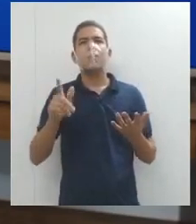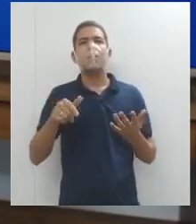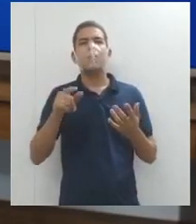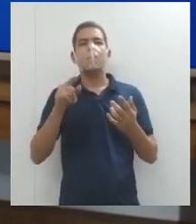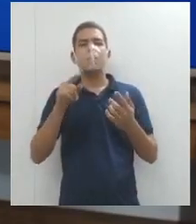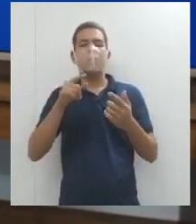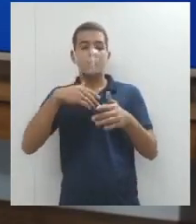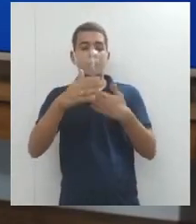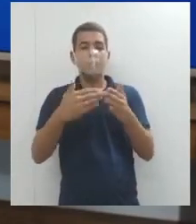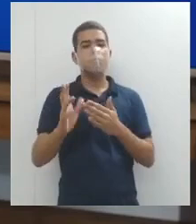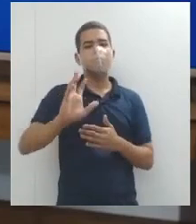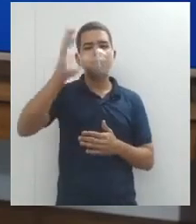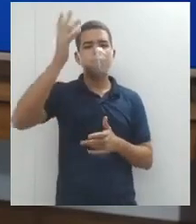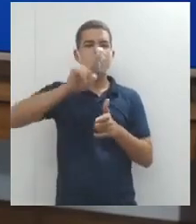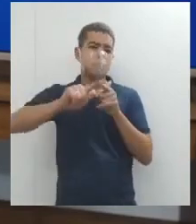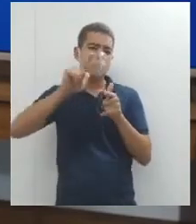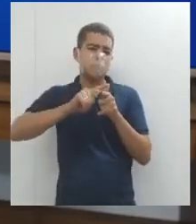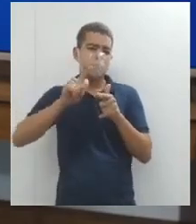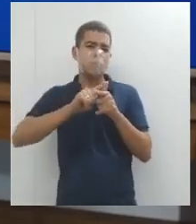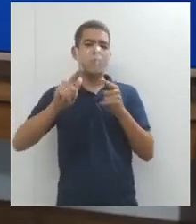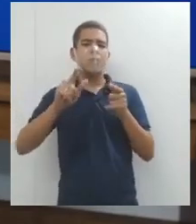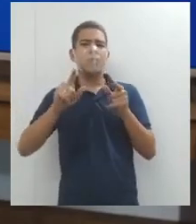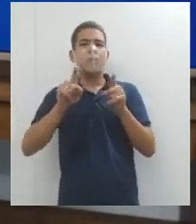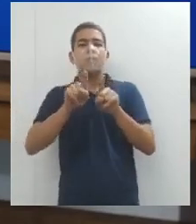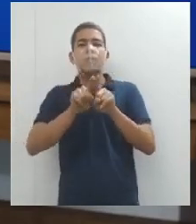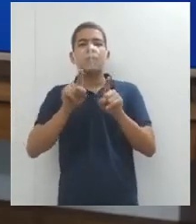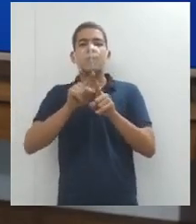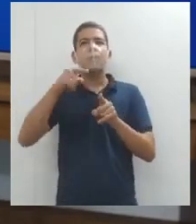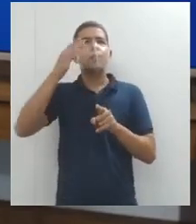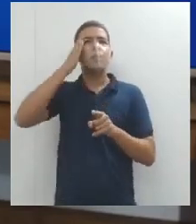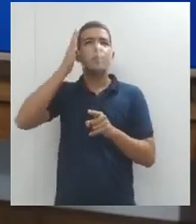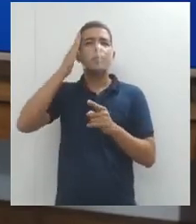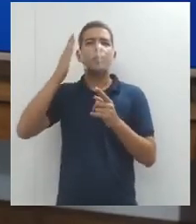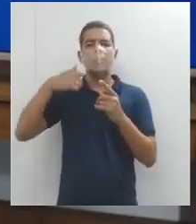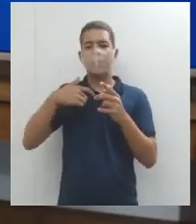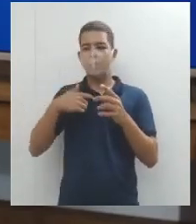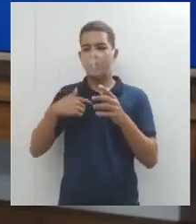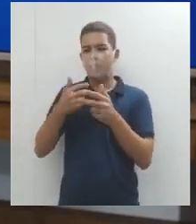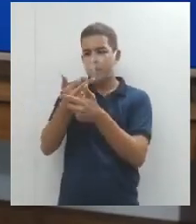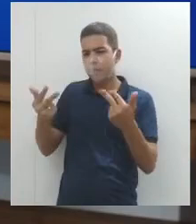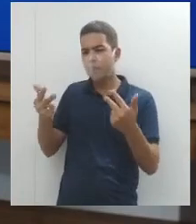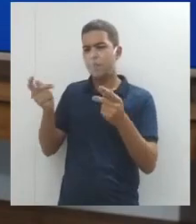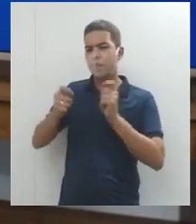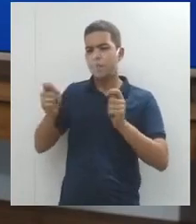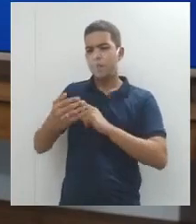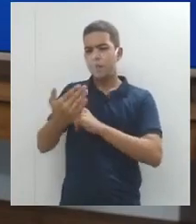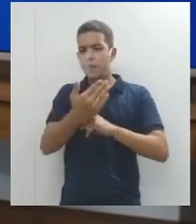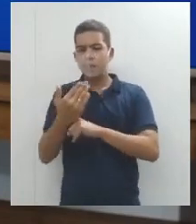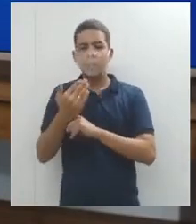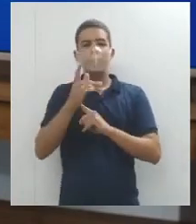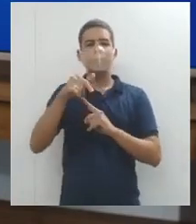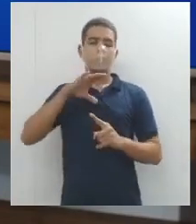causa problema na compreensão e no saber utilizar os recursos que nós temos disponíveis na